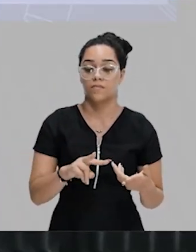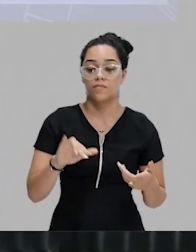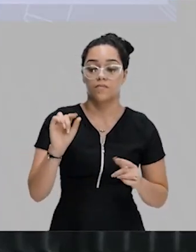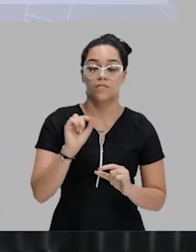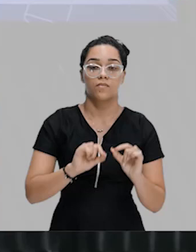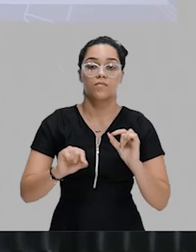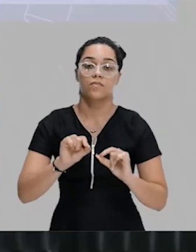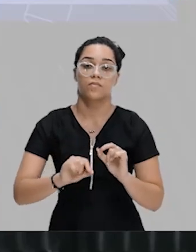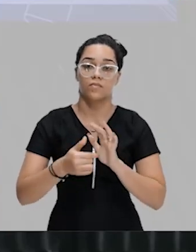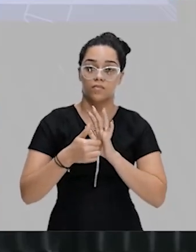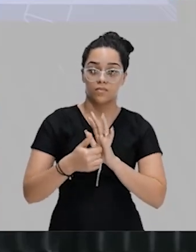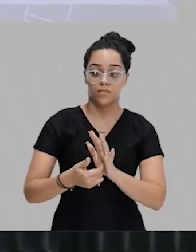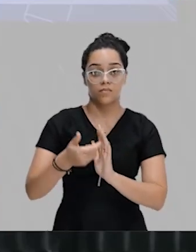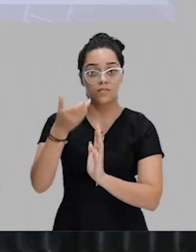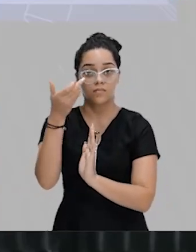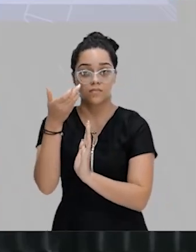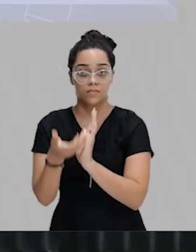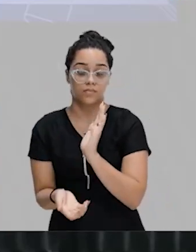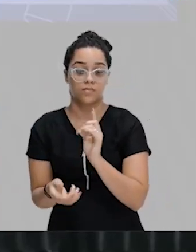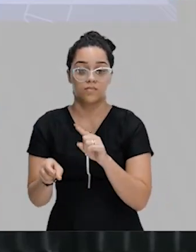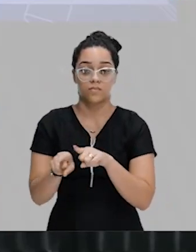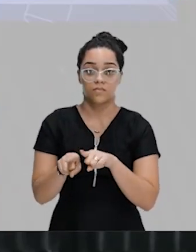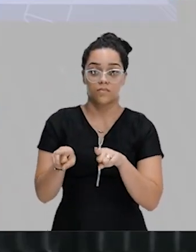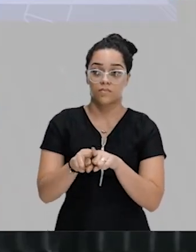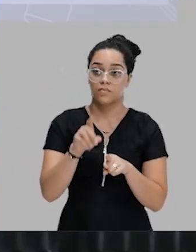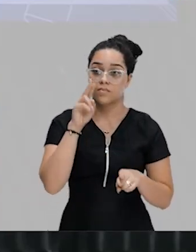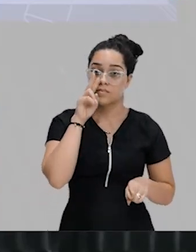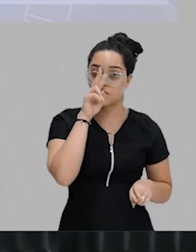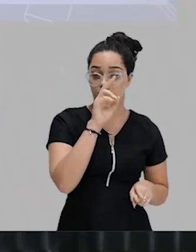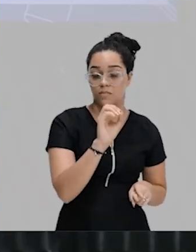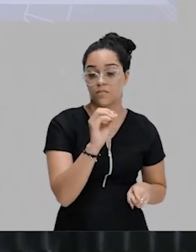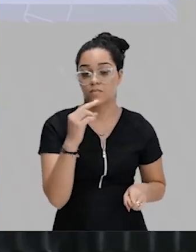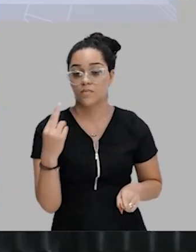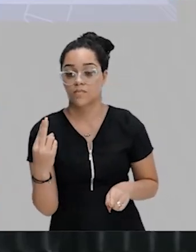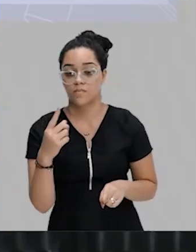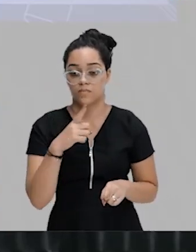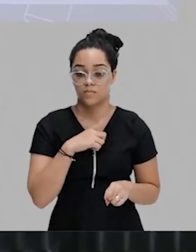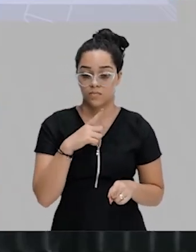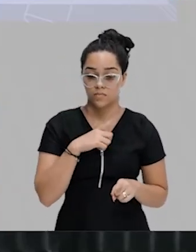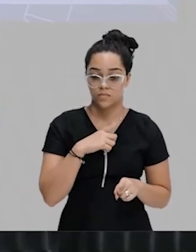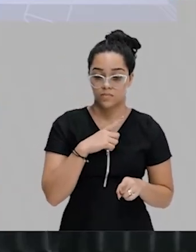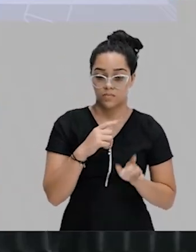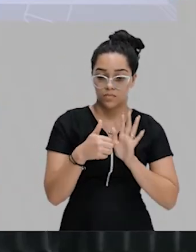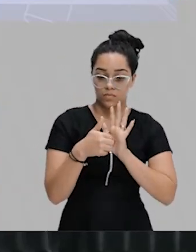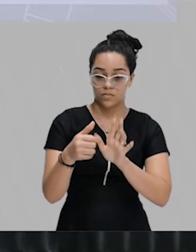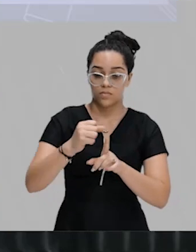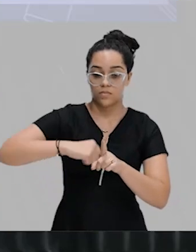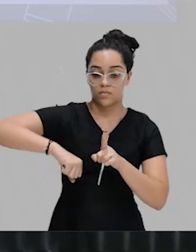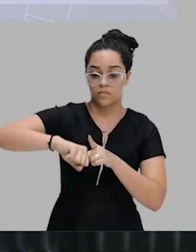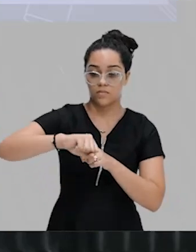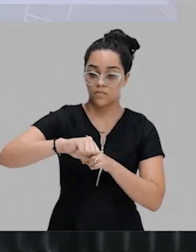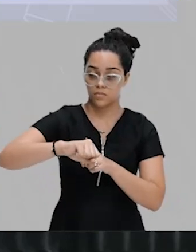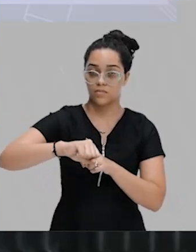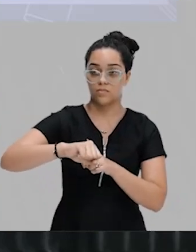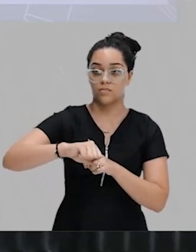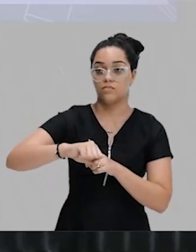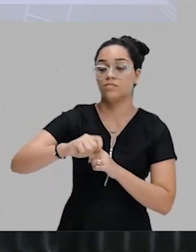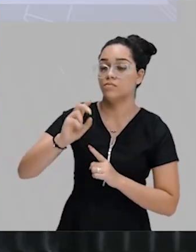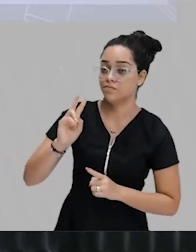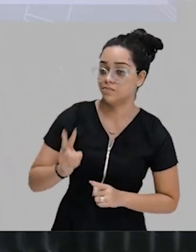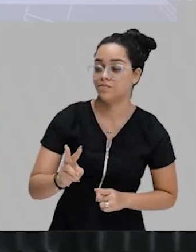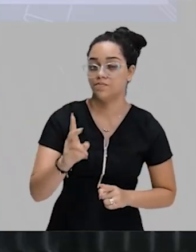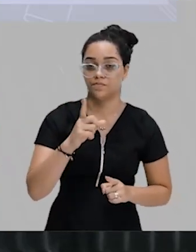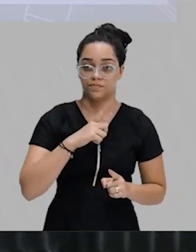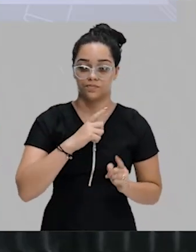está propícia a perder o seu poder ou a posição social de destaque que ela sempre